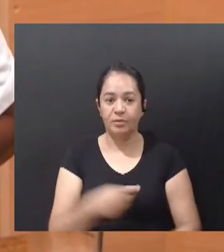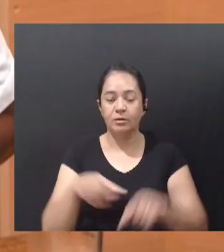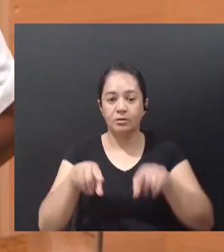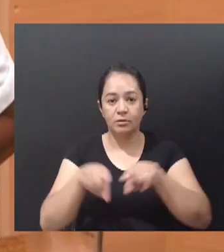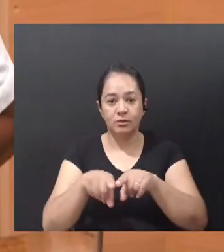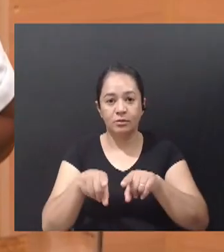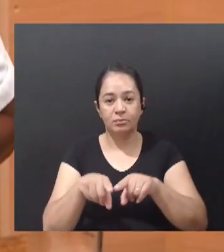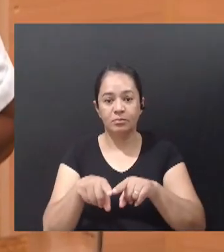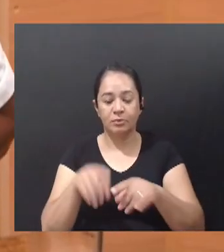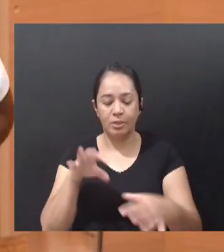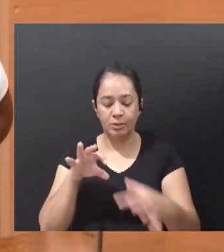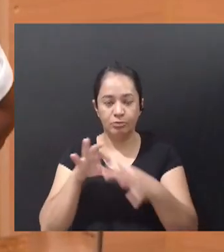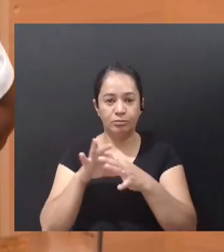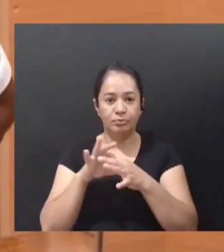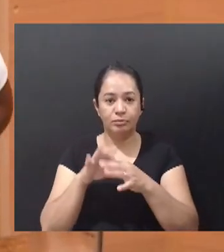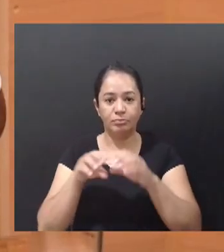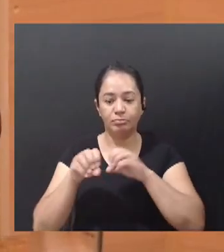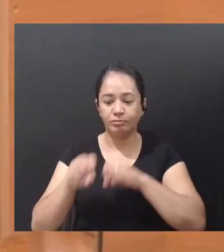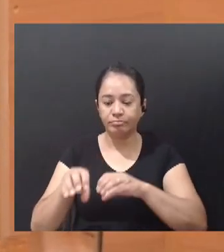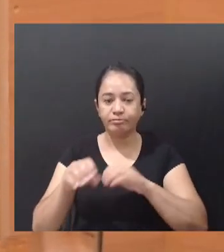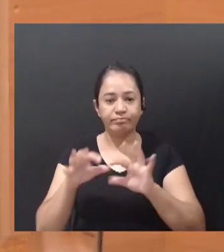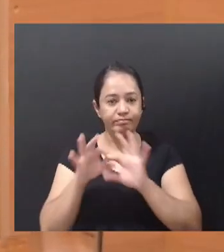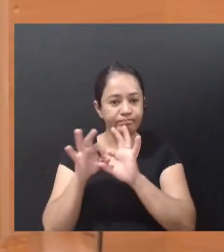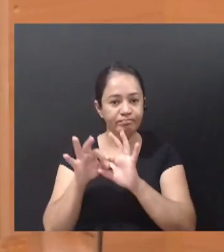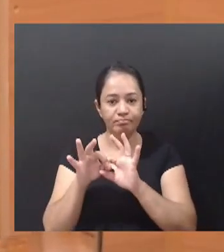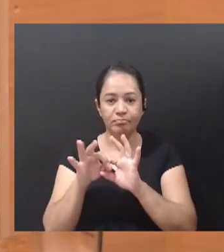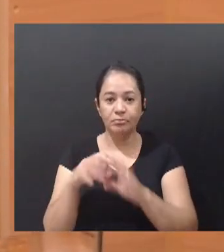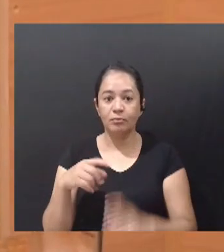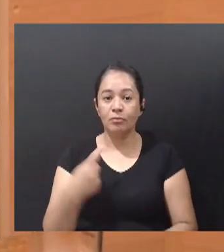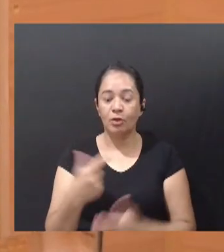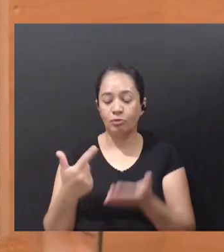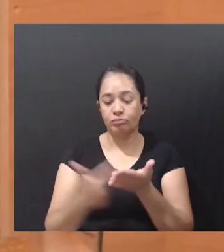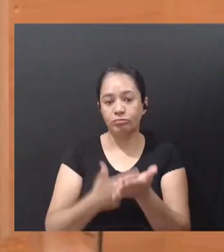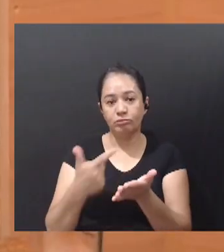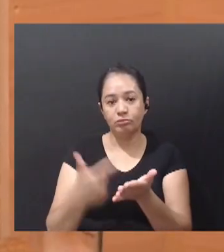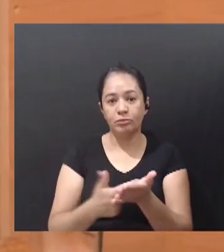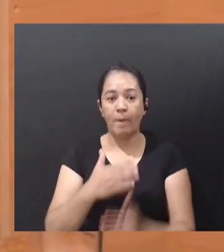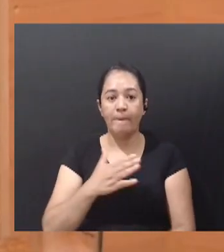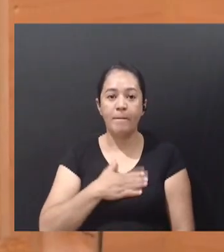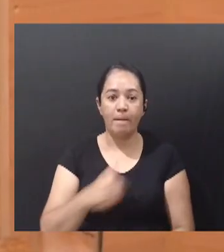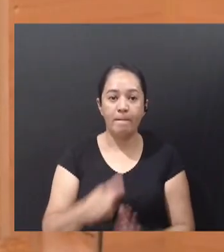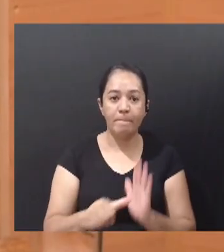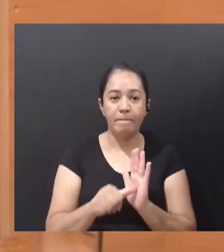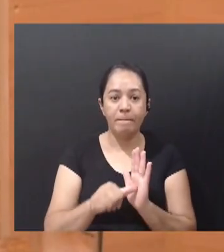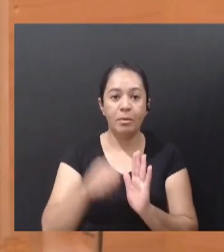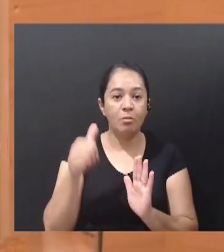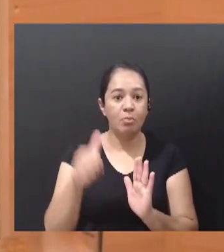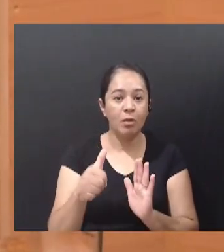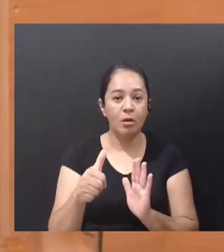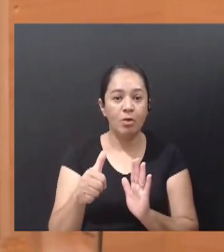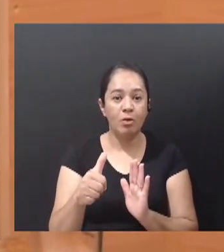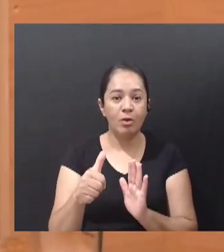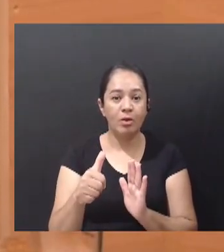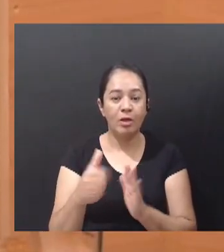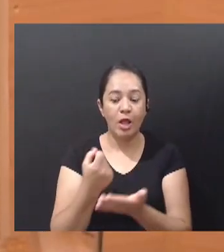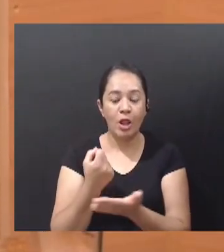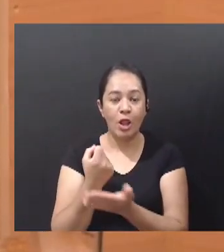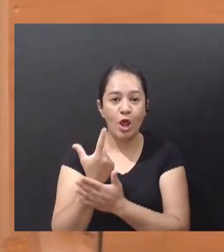hop e educação, né? Foram nossos livros. Minha primeira compra